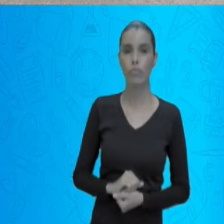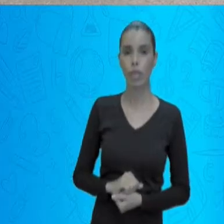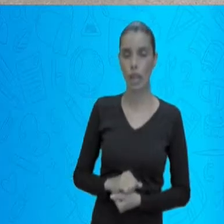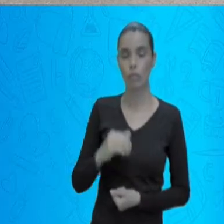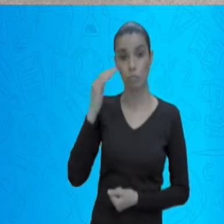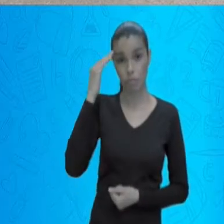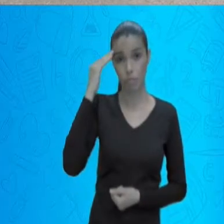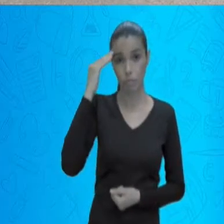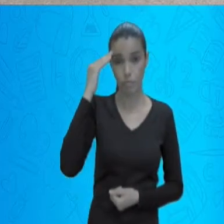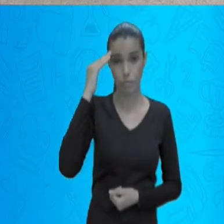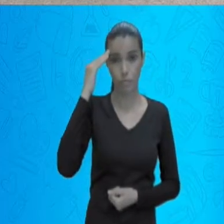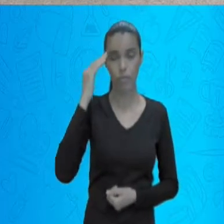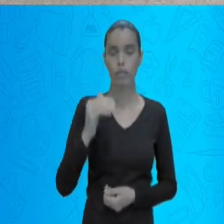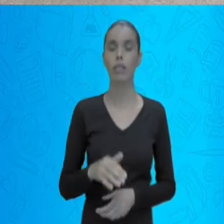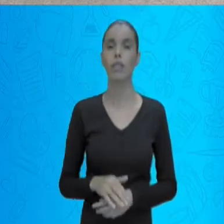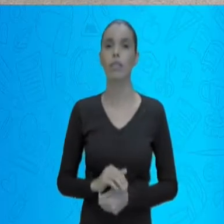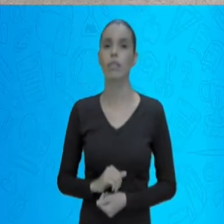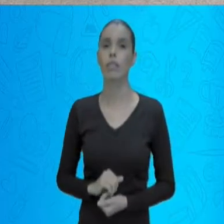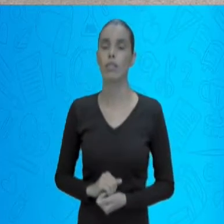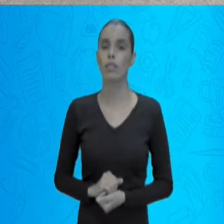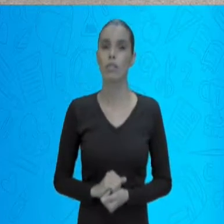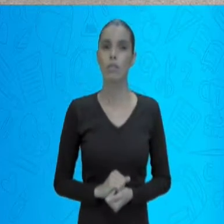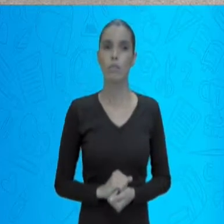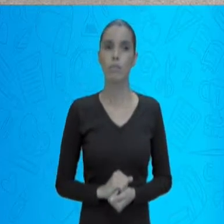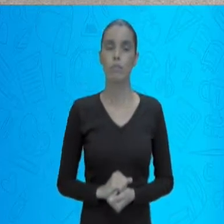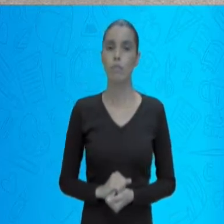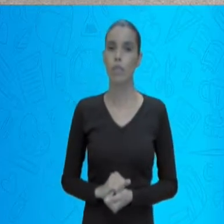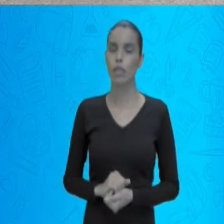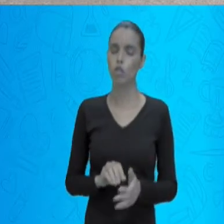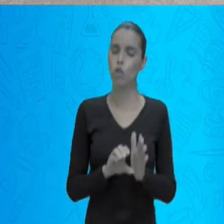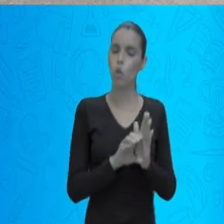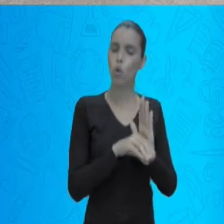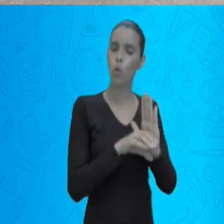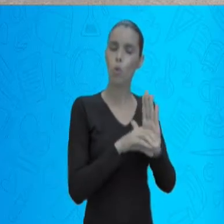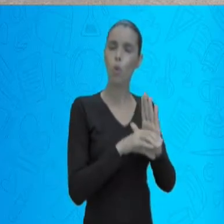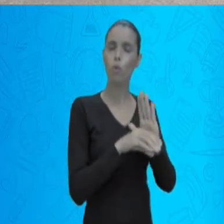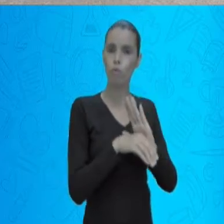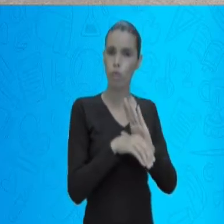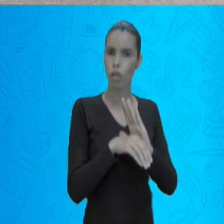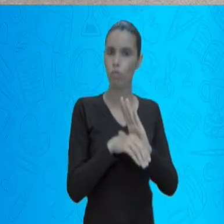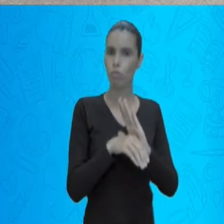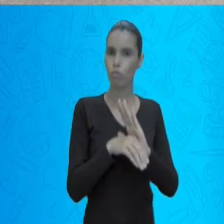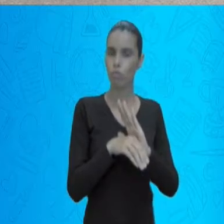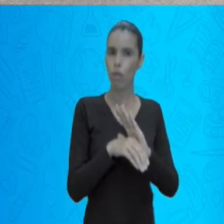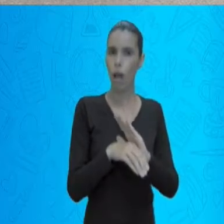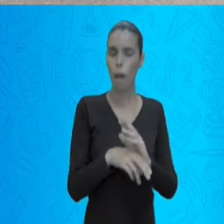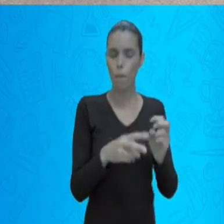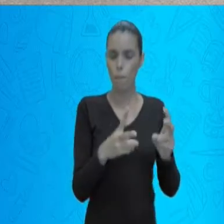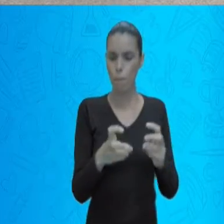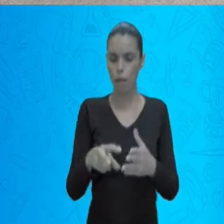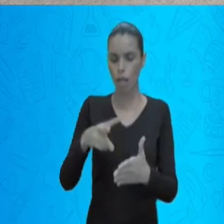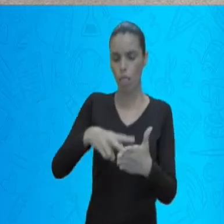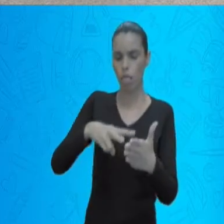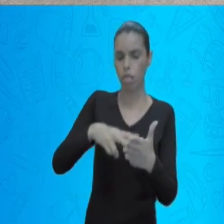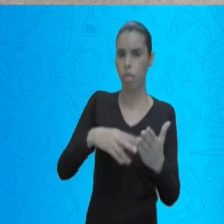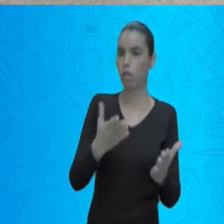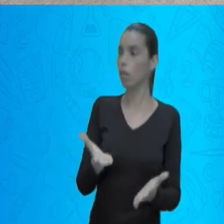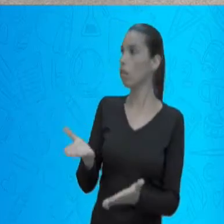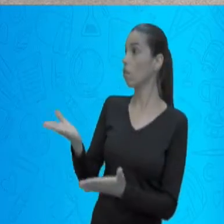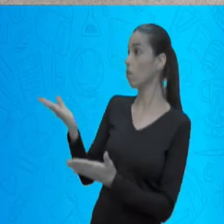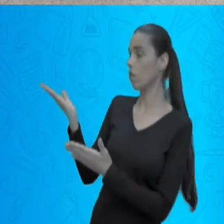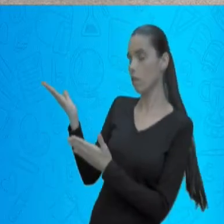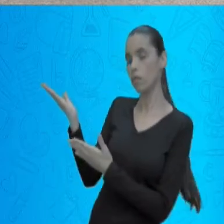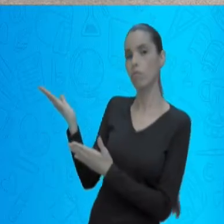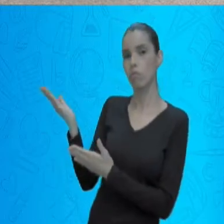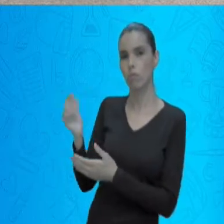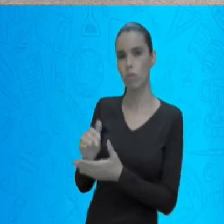é mistura também. Então, tem aqui um conceito para você. Você consegue ver aí pela